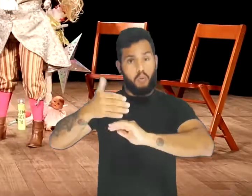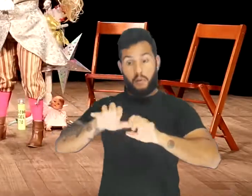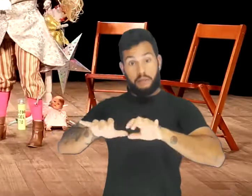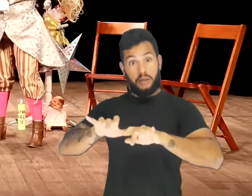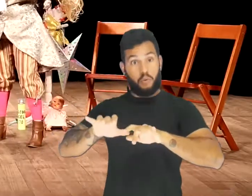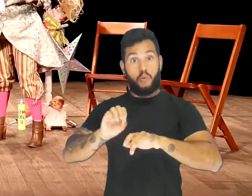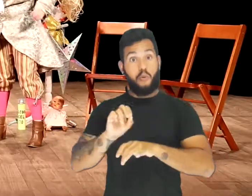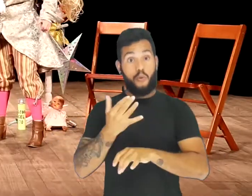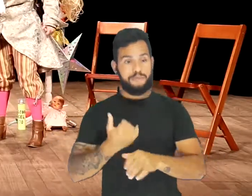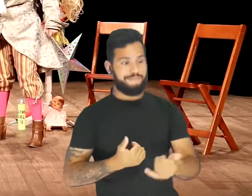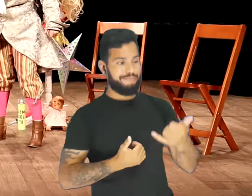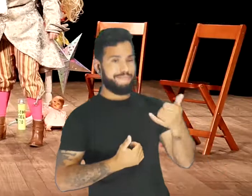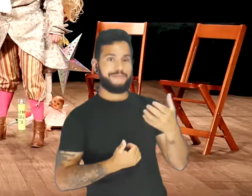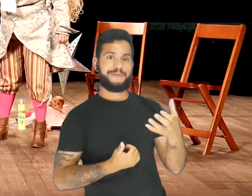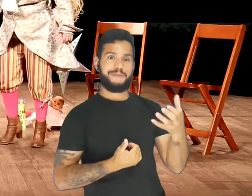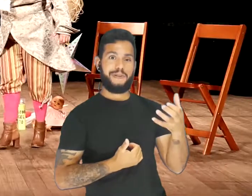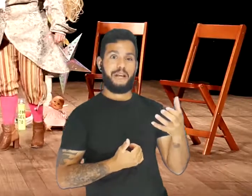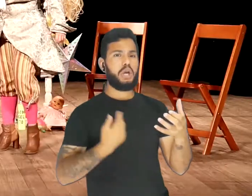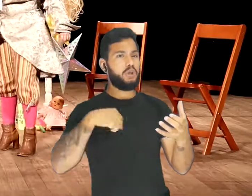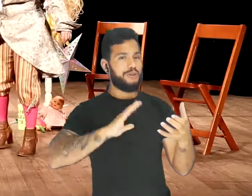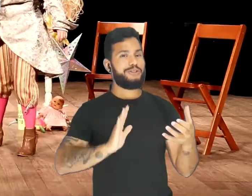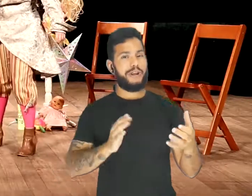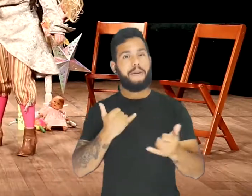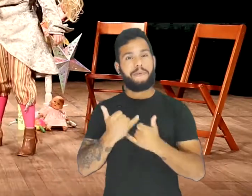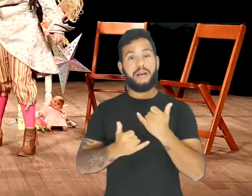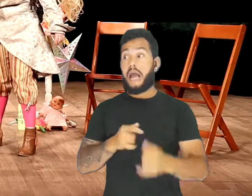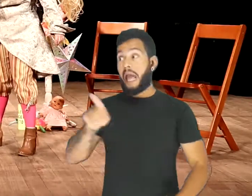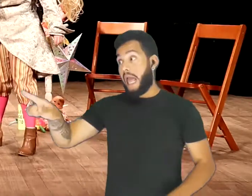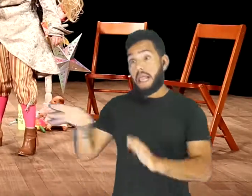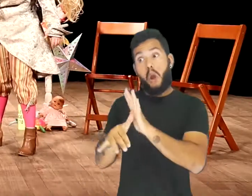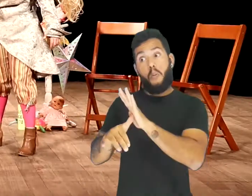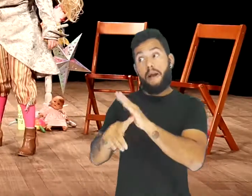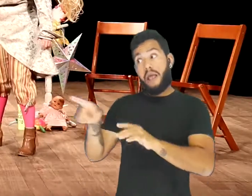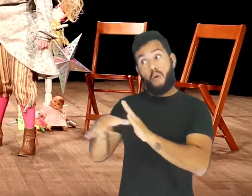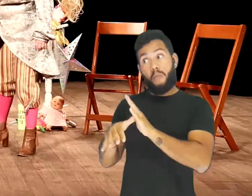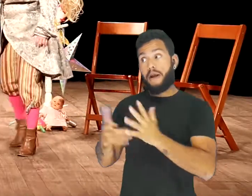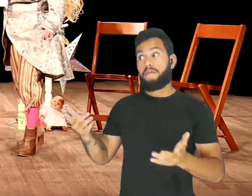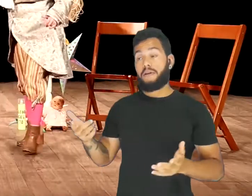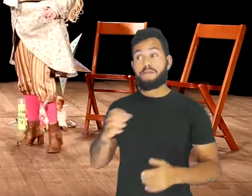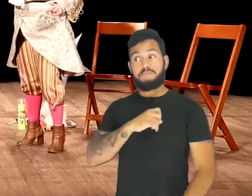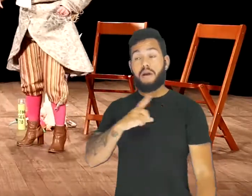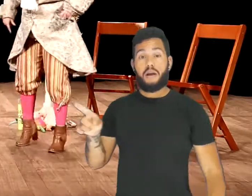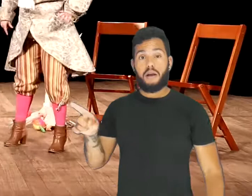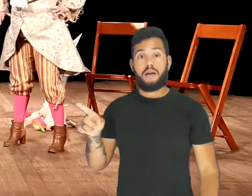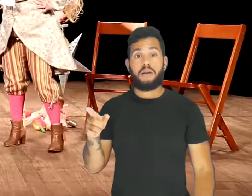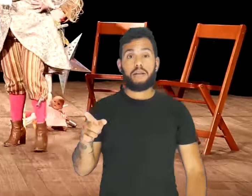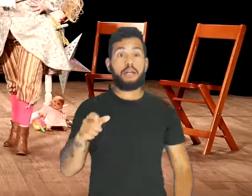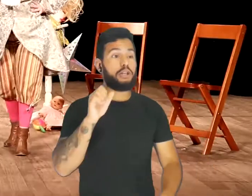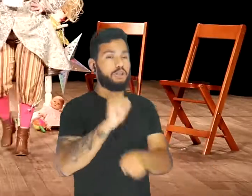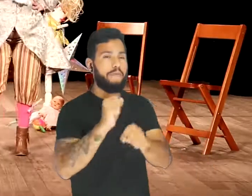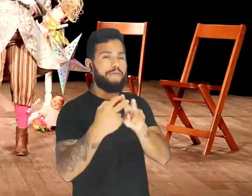Pode você estar na sua casa e você ficar no computador ou no celular. A gente já brincou assim, é, a gente sabia? Já brincou. Sim, é. Ela roubava